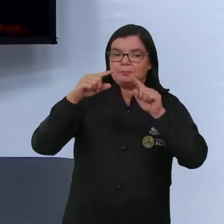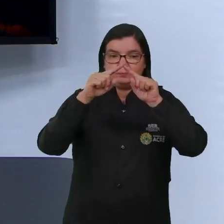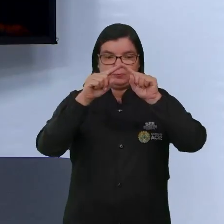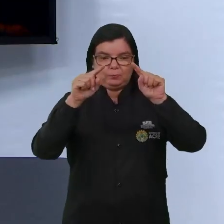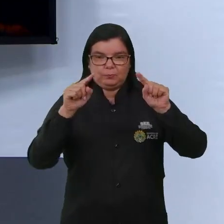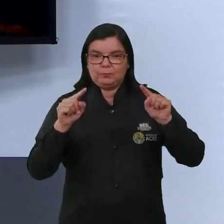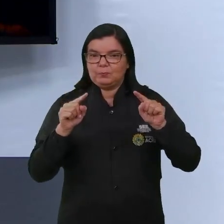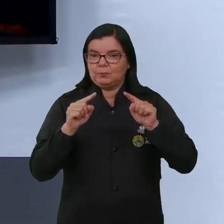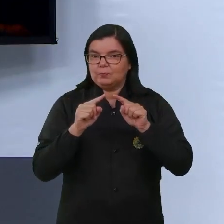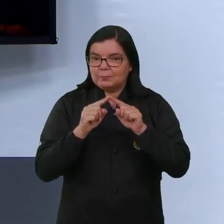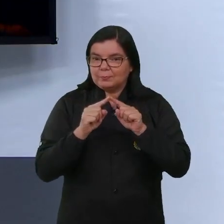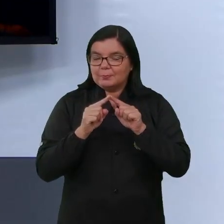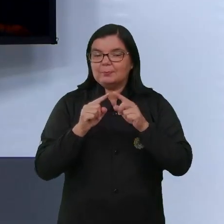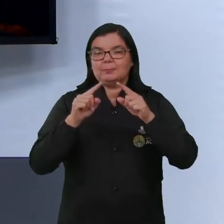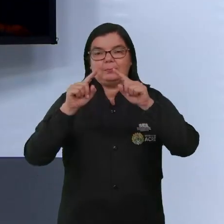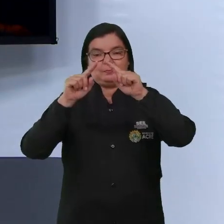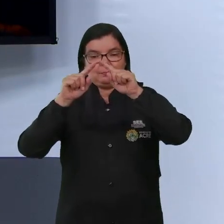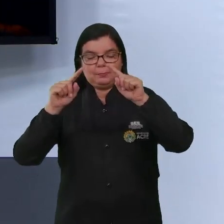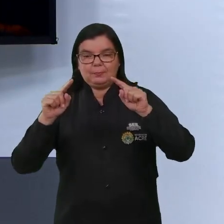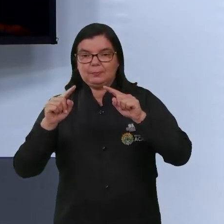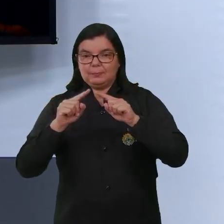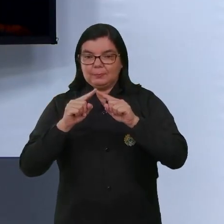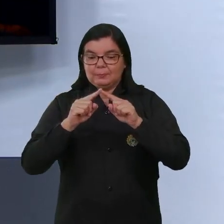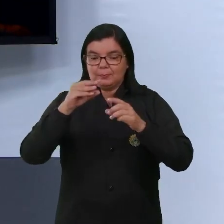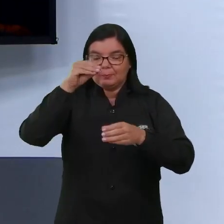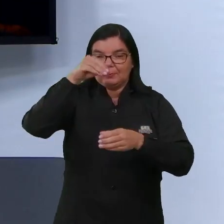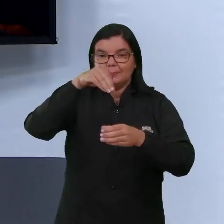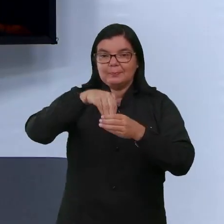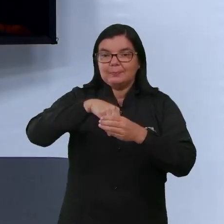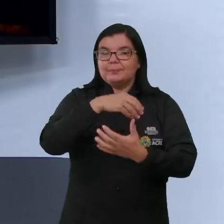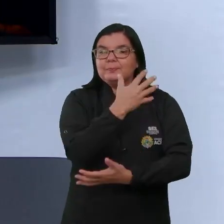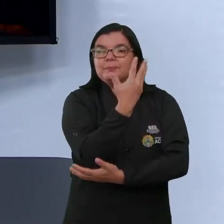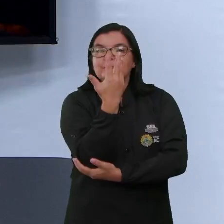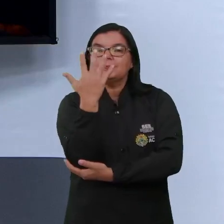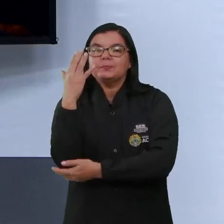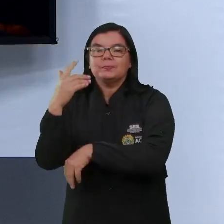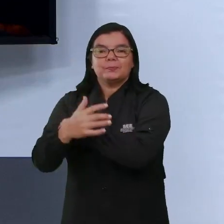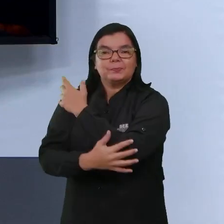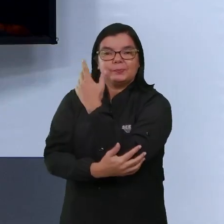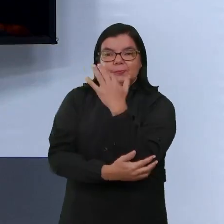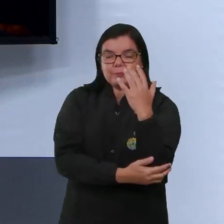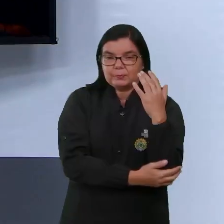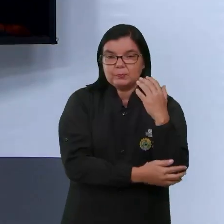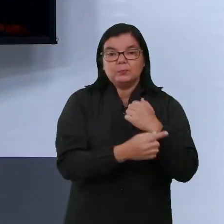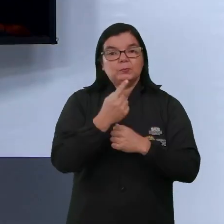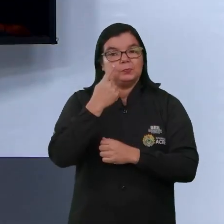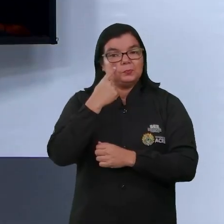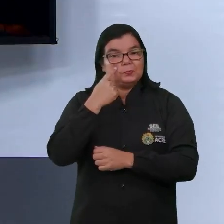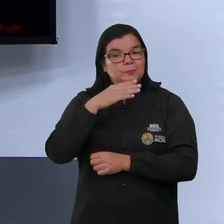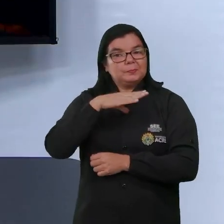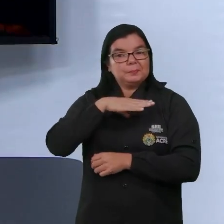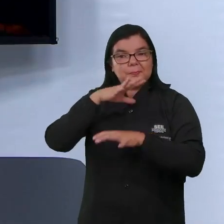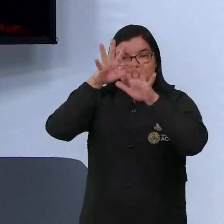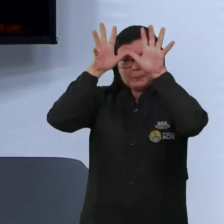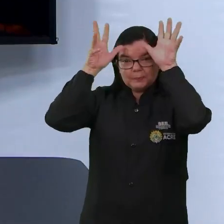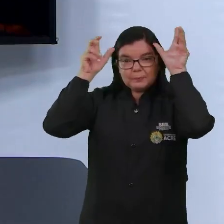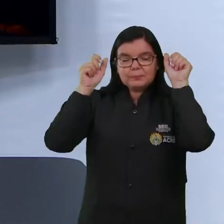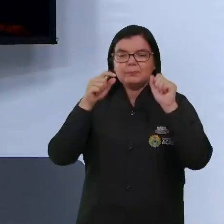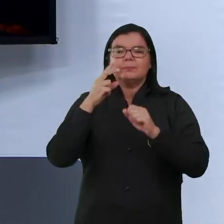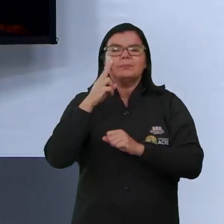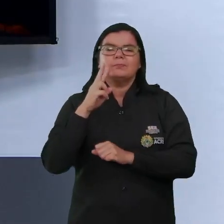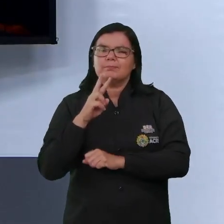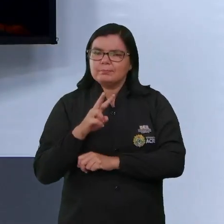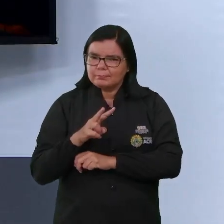marcam aí muitos locais, principalmente aqui, quando a gente fala da cidade de Rio Branco? Vocês já